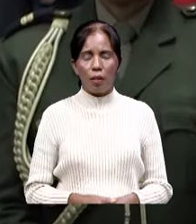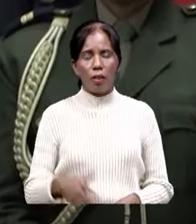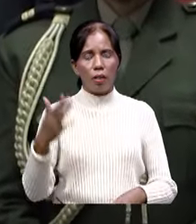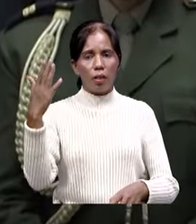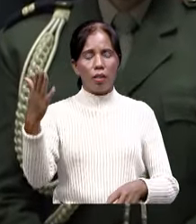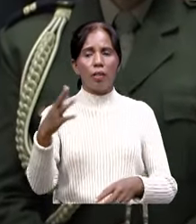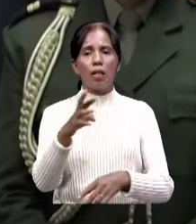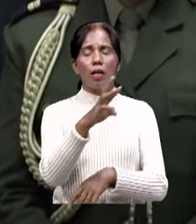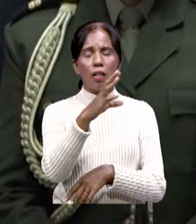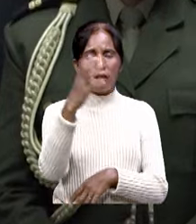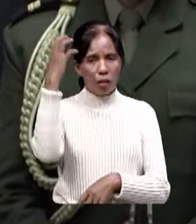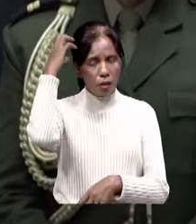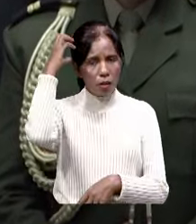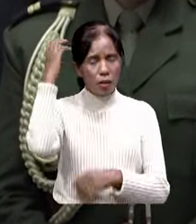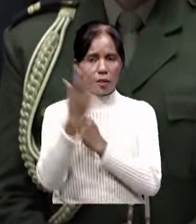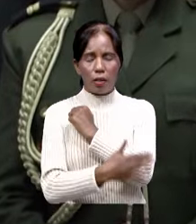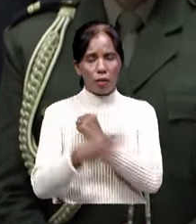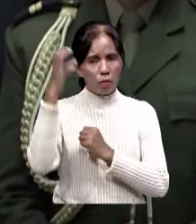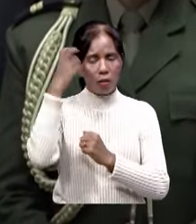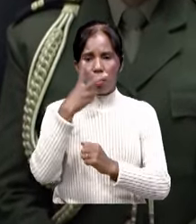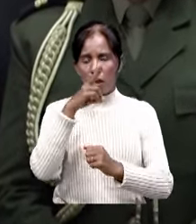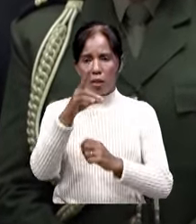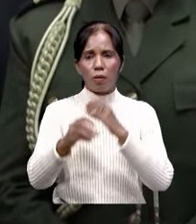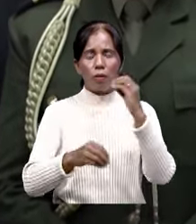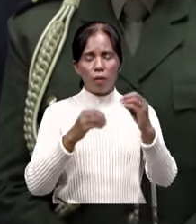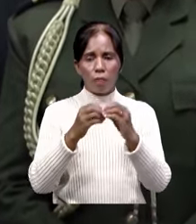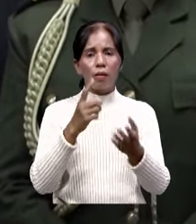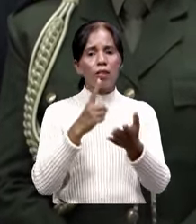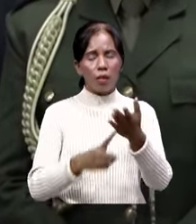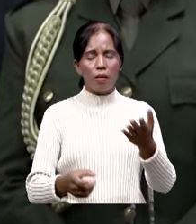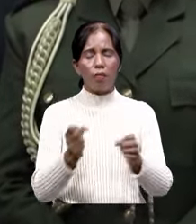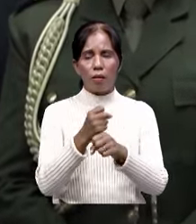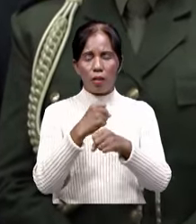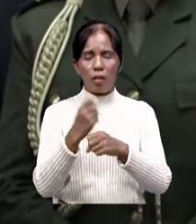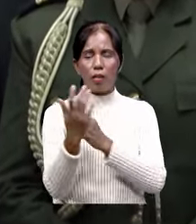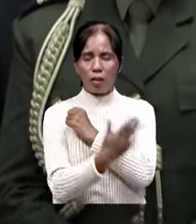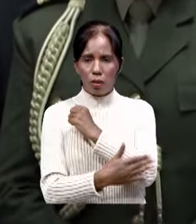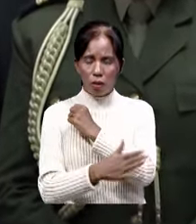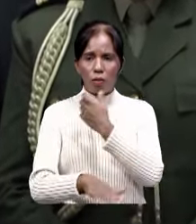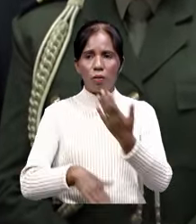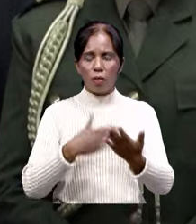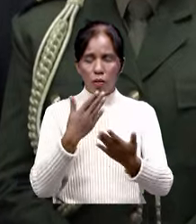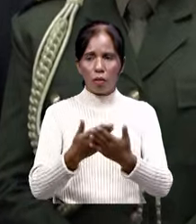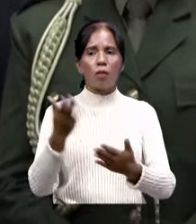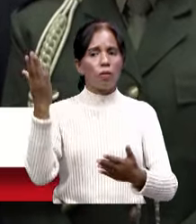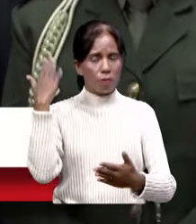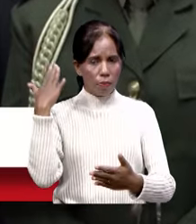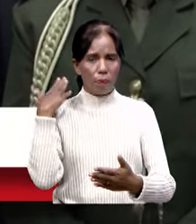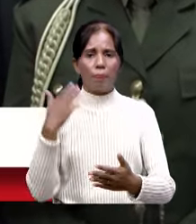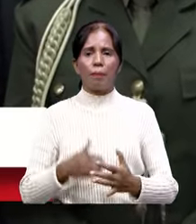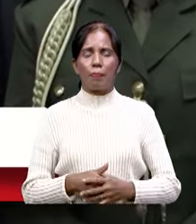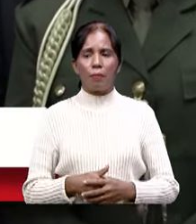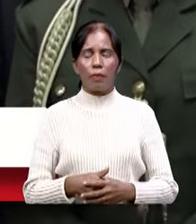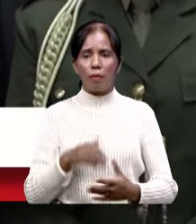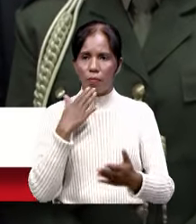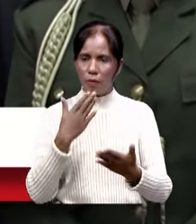Laos, haremos questões bilaterais, relação bilateral, de Ulo Kedas,